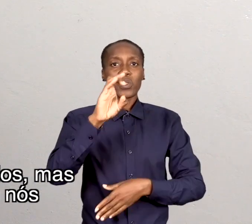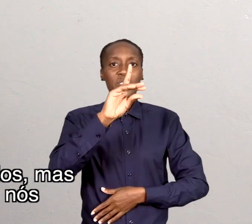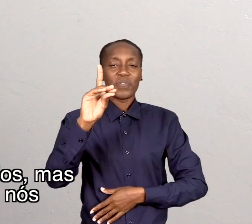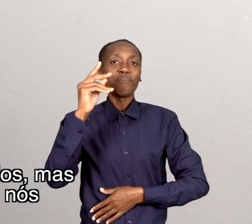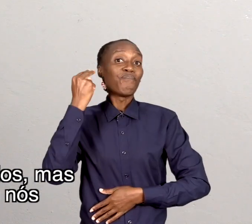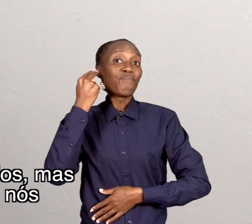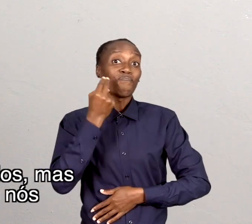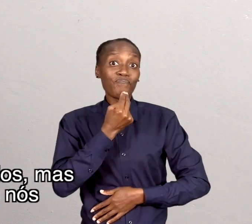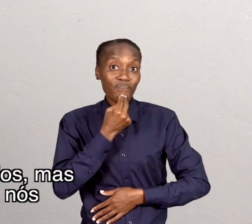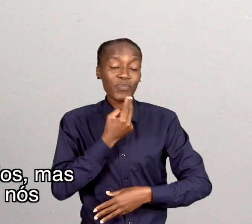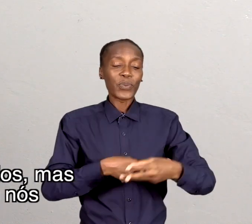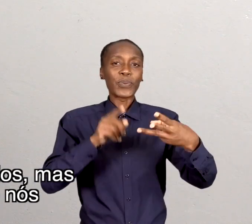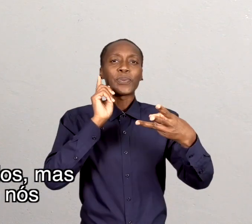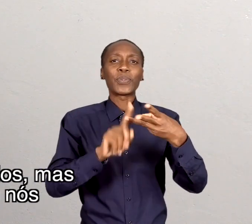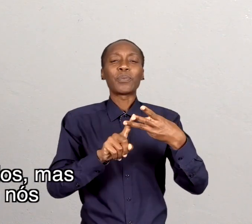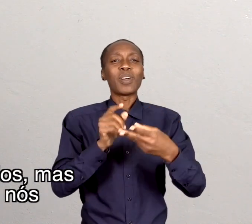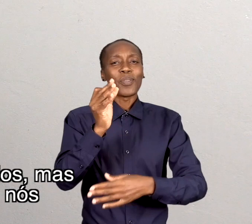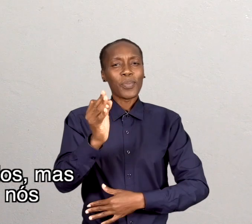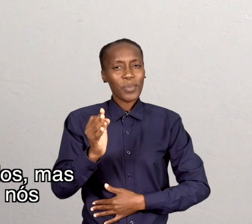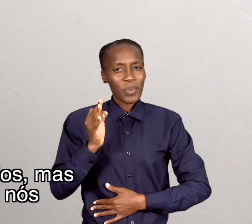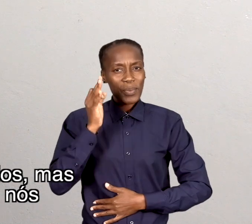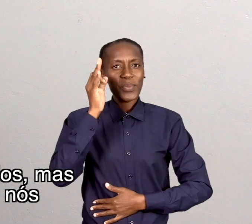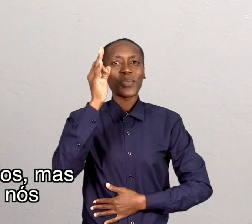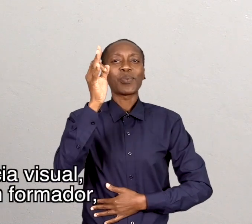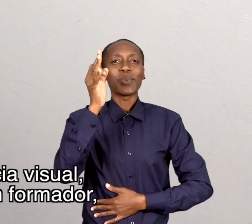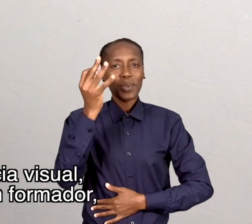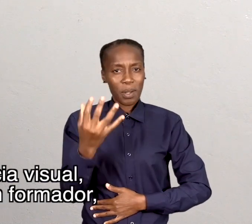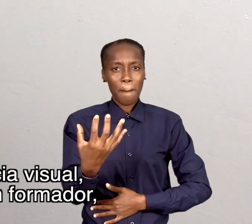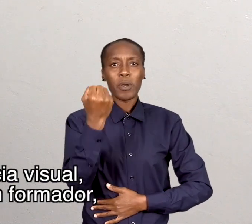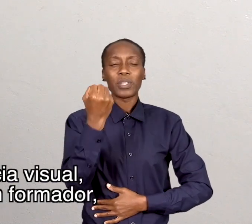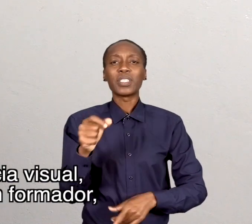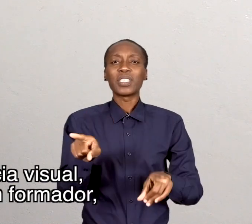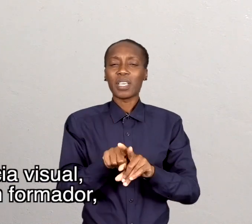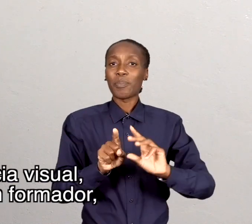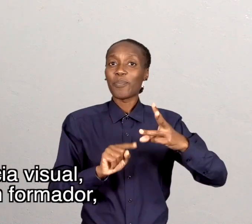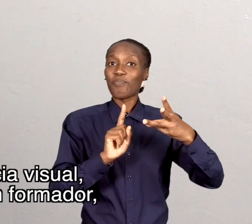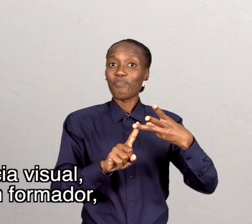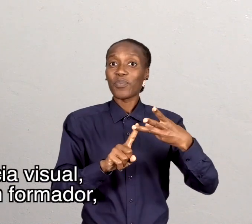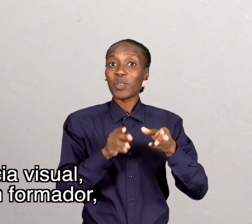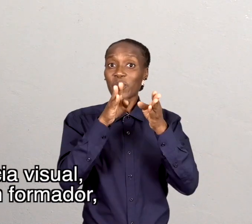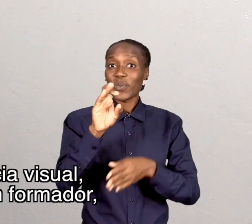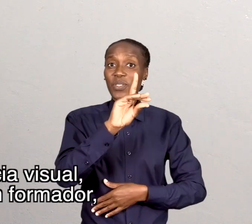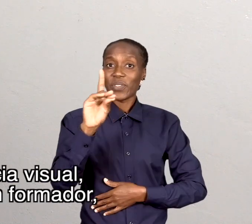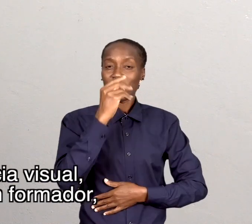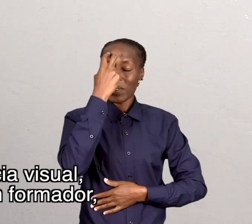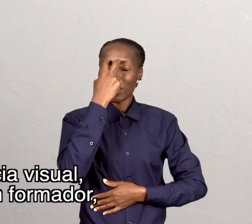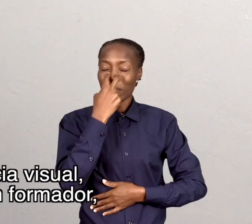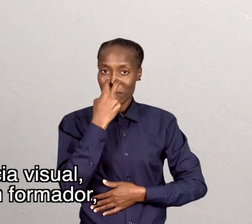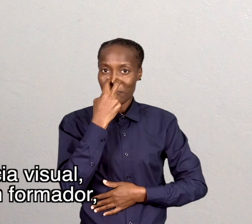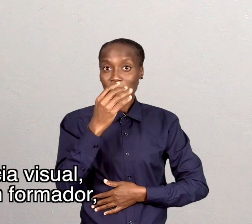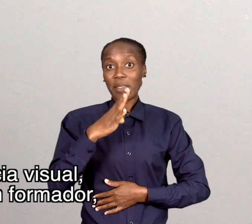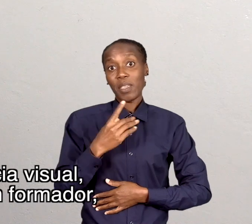surdos, mas assim num futuro próximo, nós vamos trabalhar com deficientes visuais. Por acaso estamos aqui